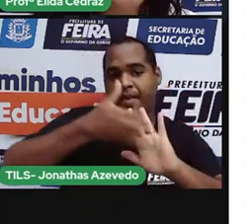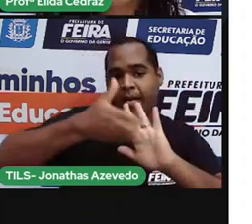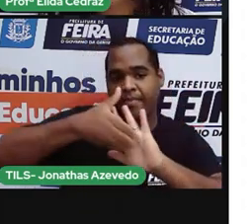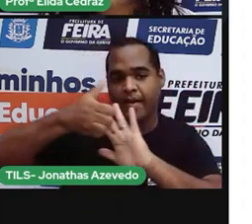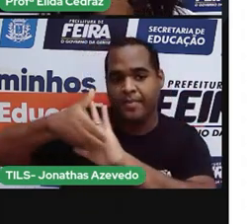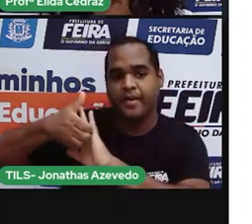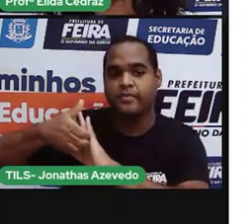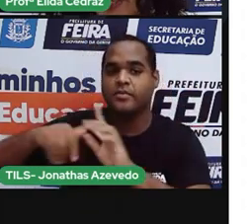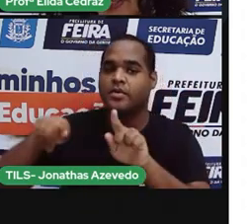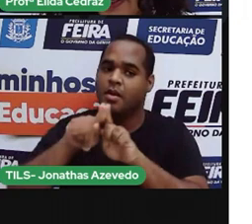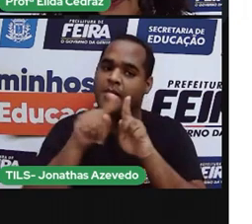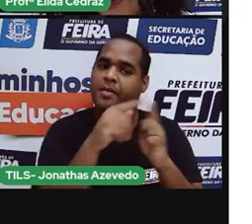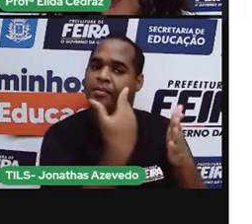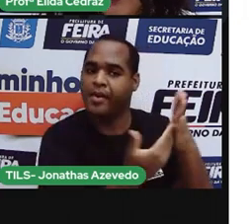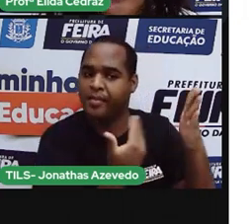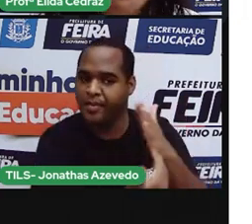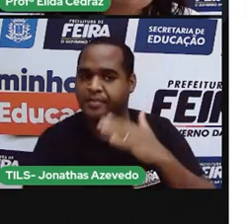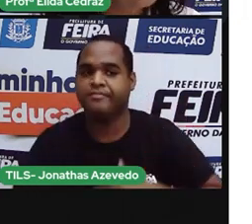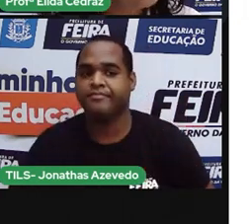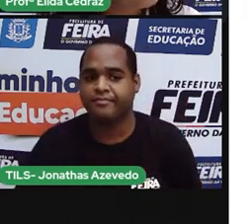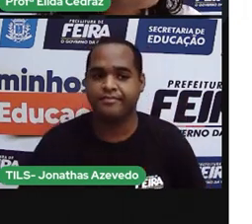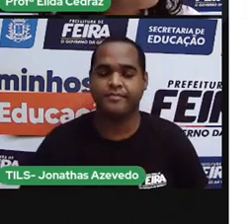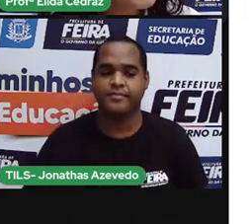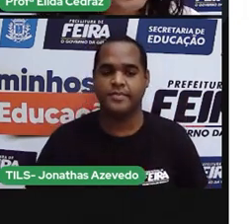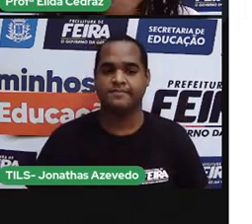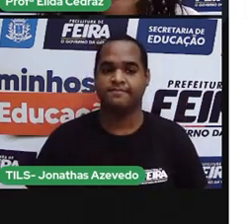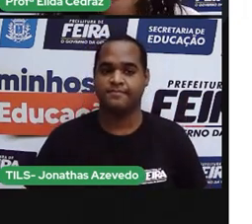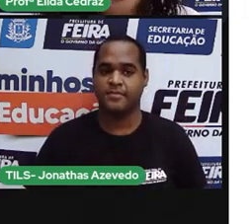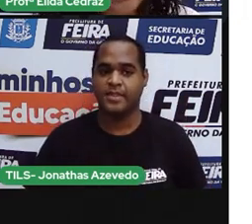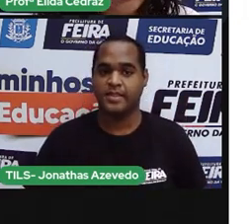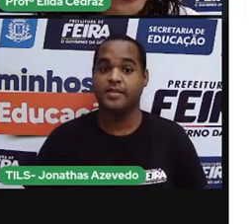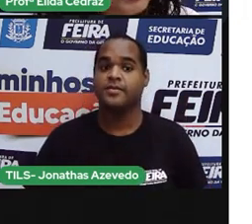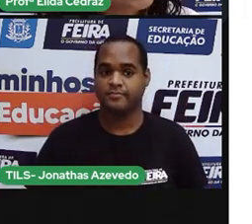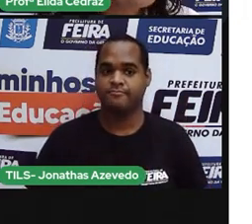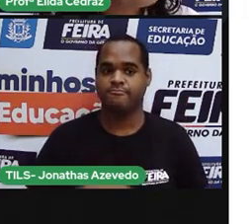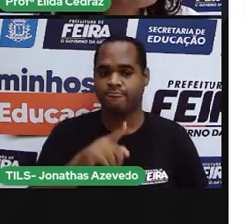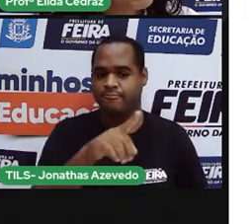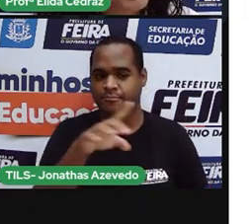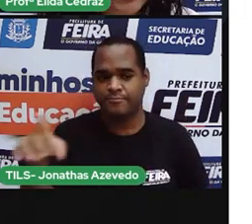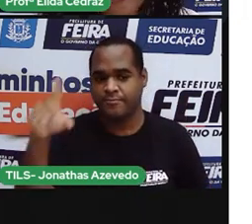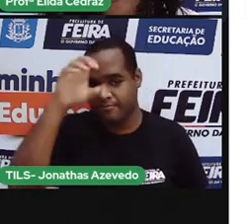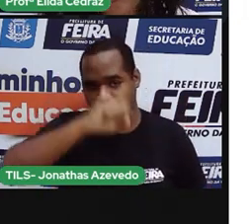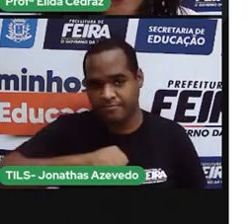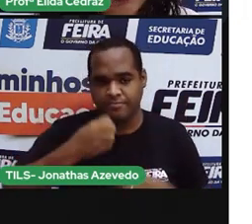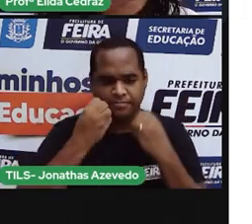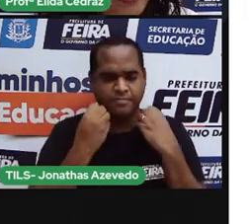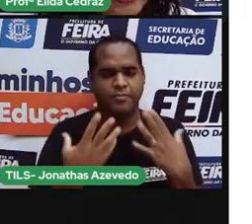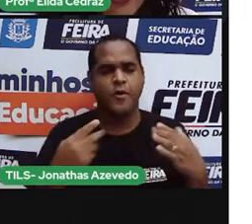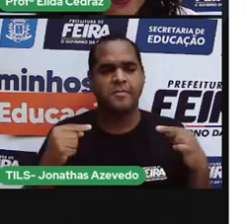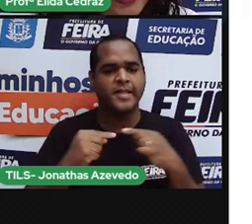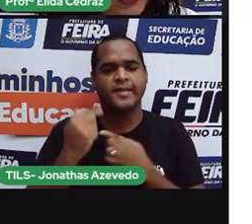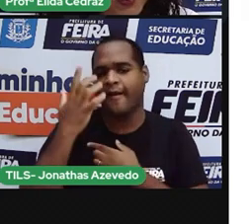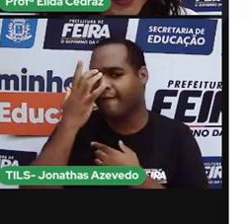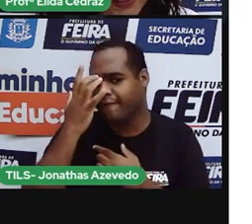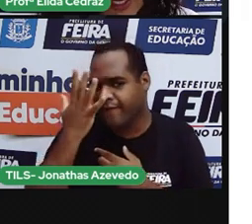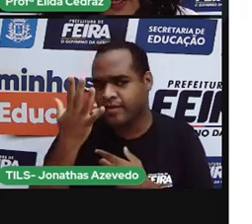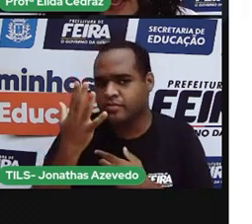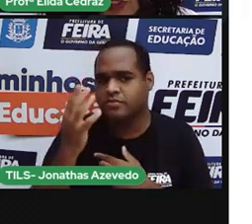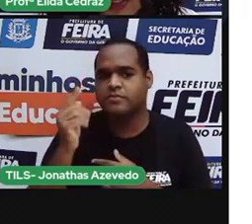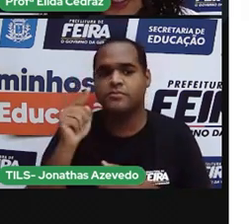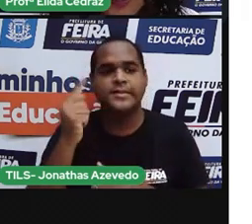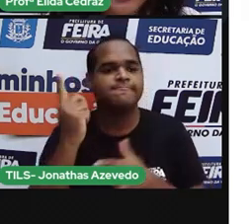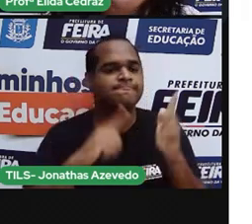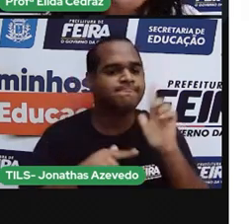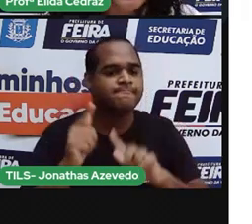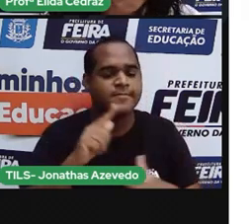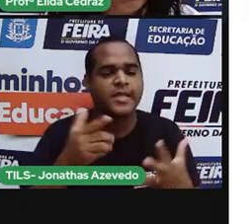retirar e perder. Você aprendendo isso, vai ficar bem fácil fazer as suas